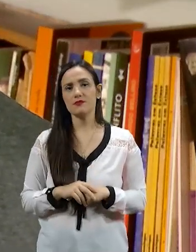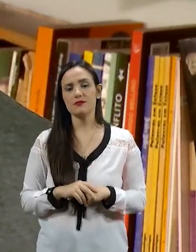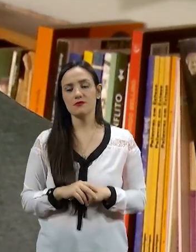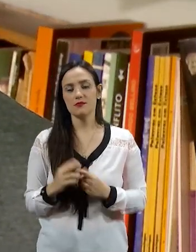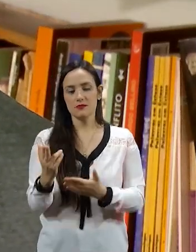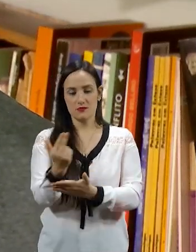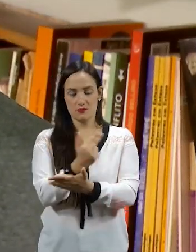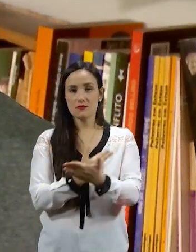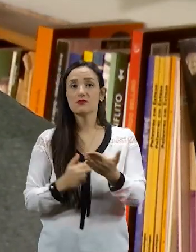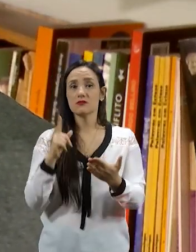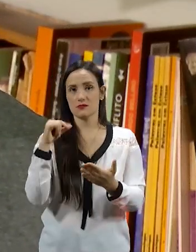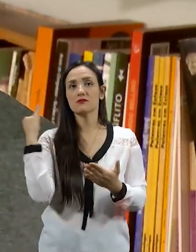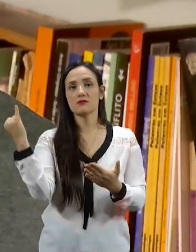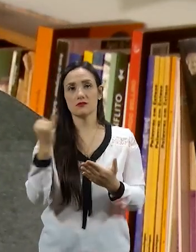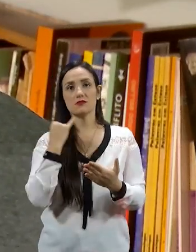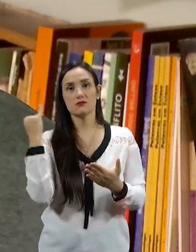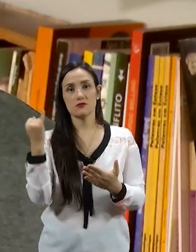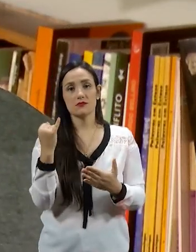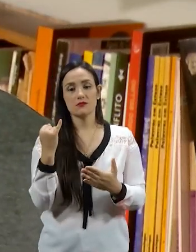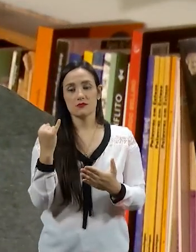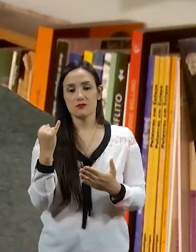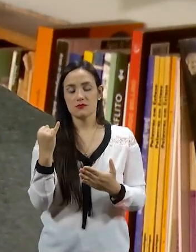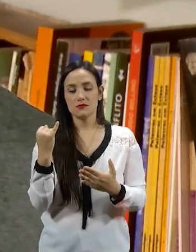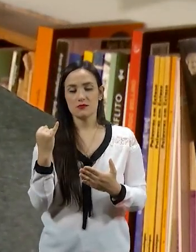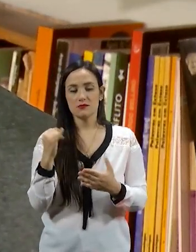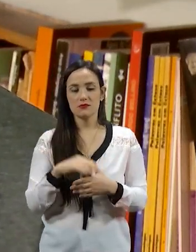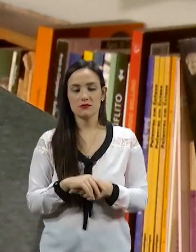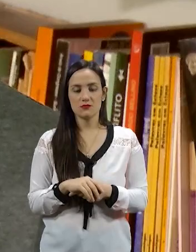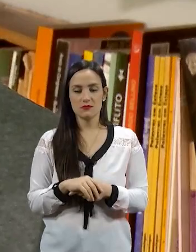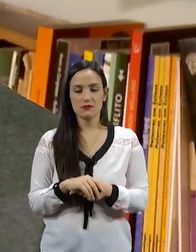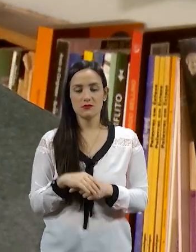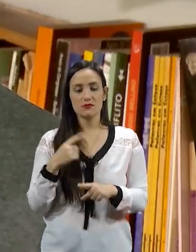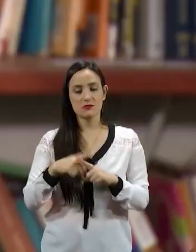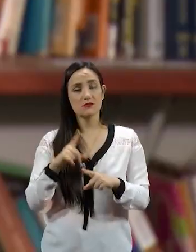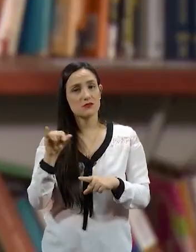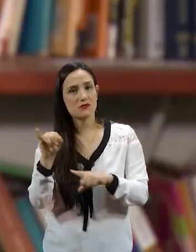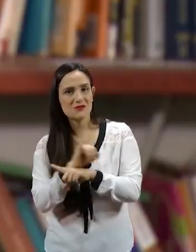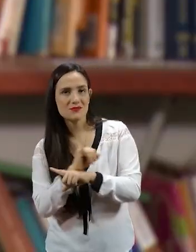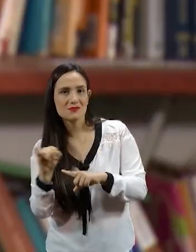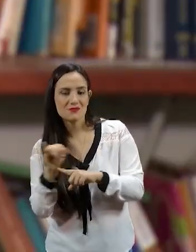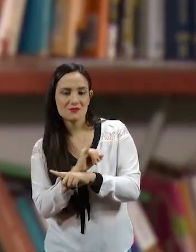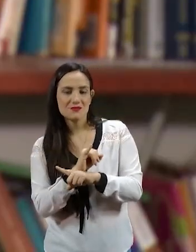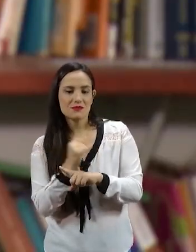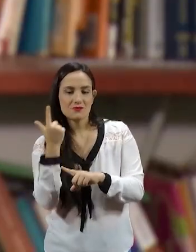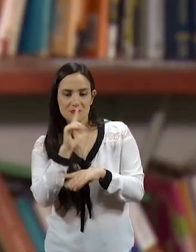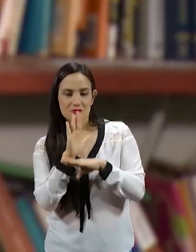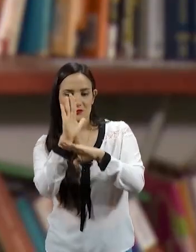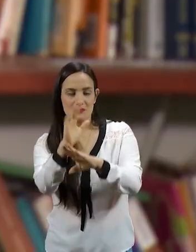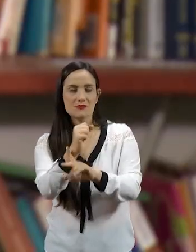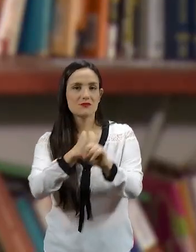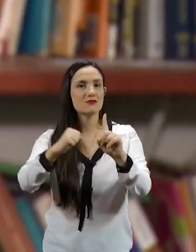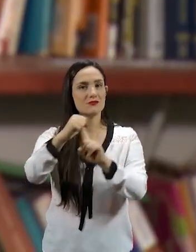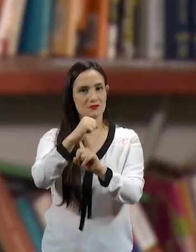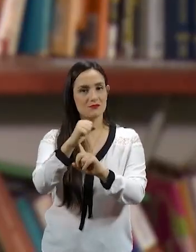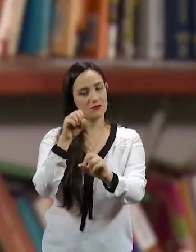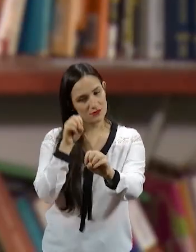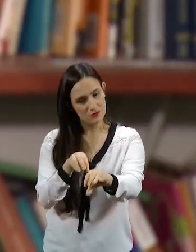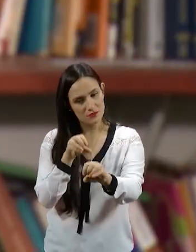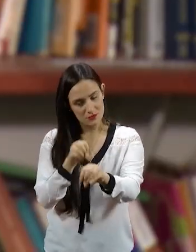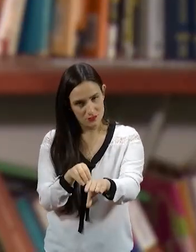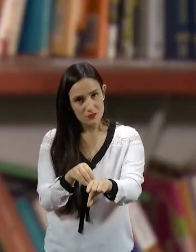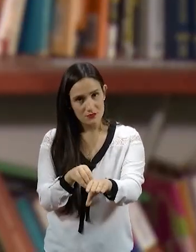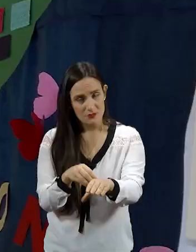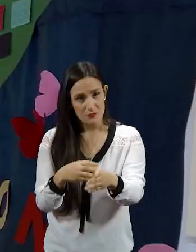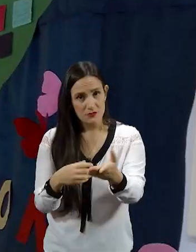a arte, ela está para a vida como uma ferramenta formadora da sociedade, no sentido